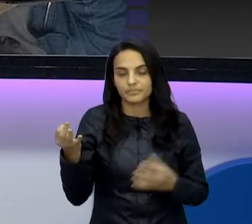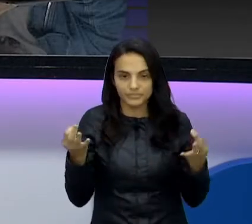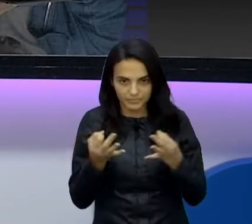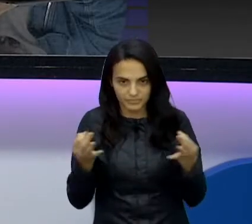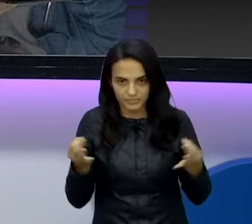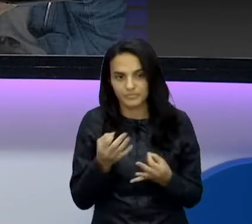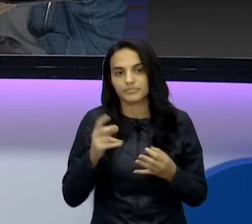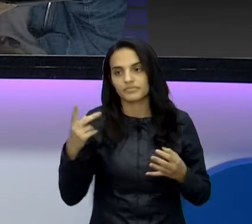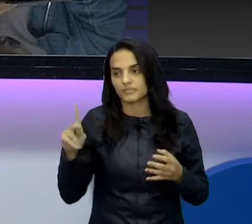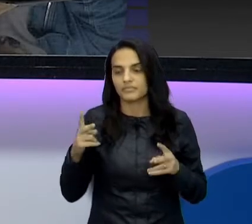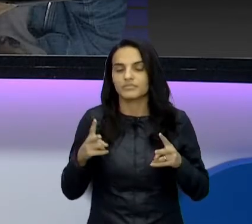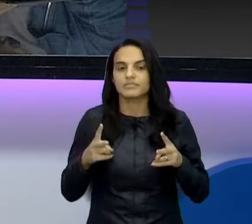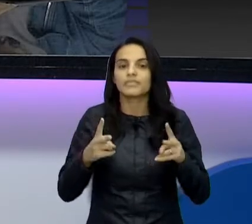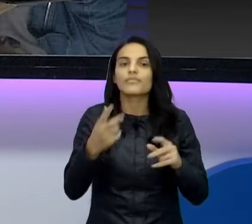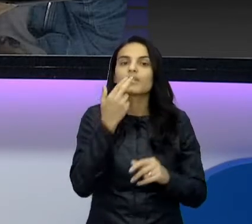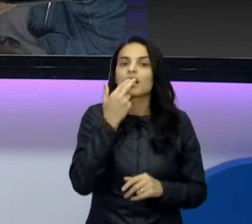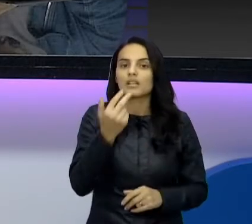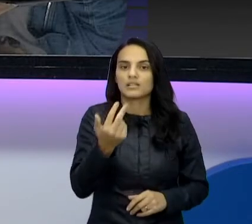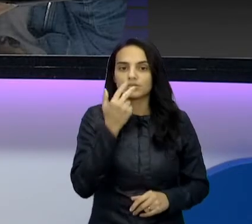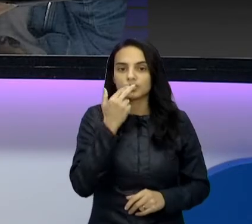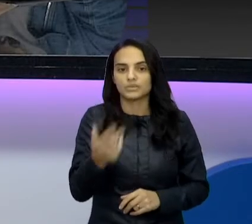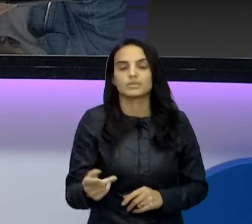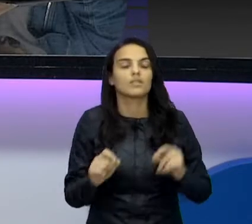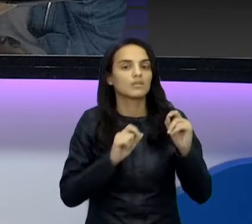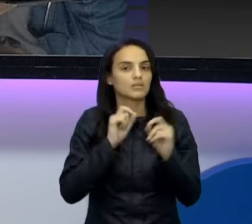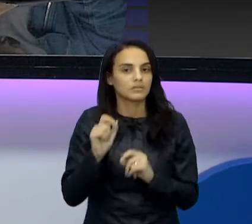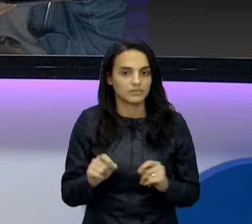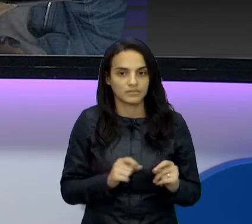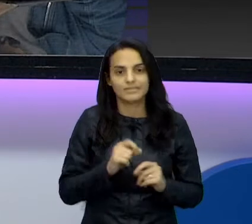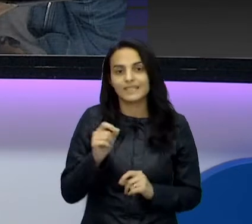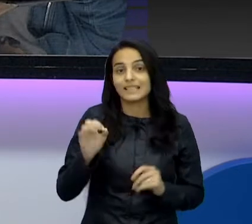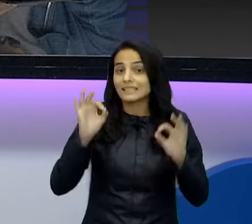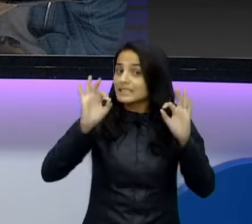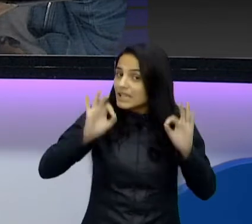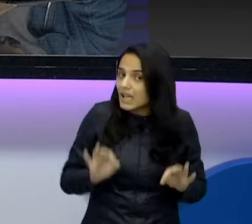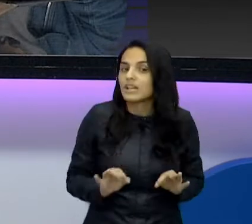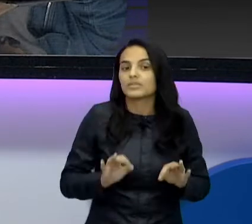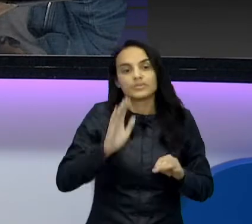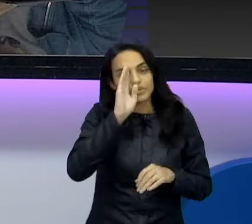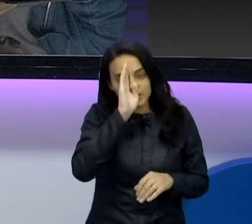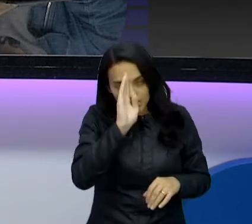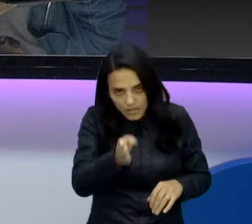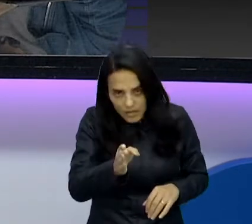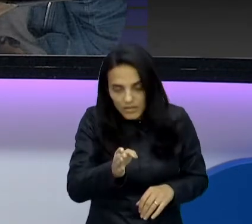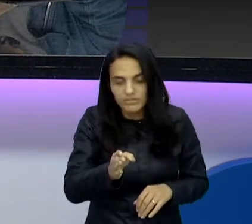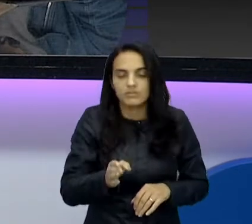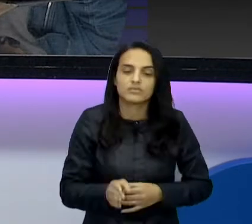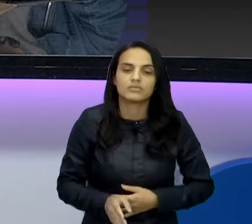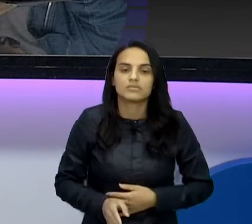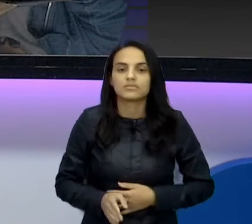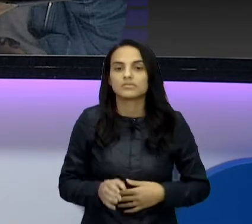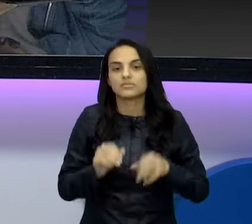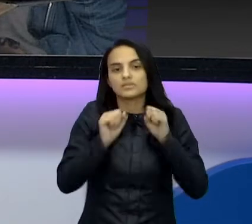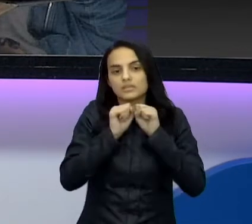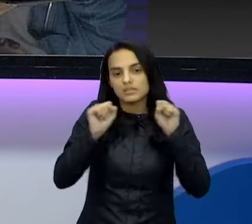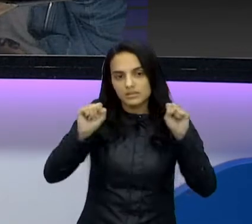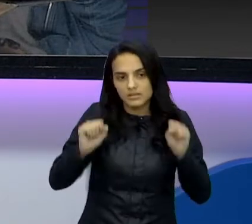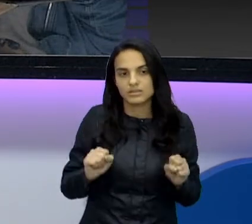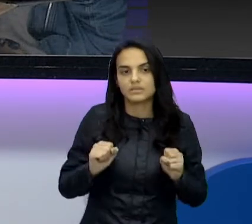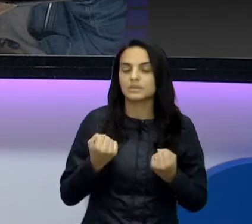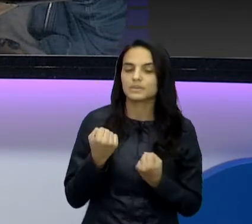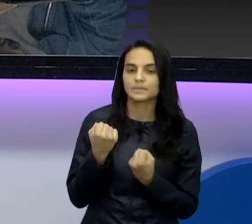continua. A língua, a linguagem é parte concisa, diretamente envolvida nesse sistema de